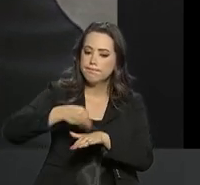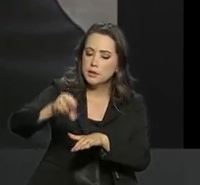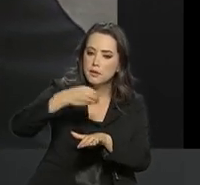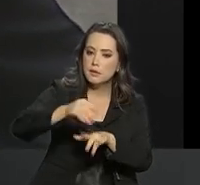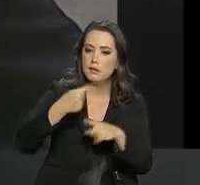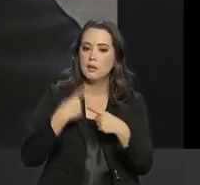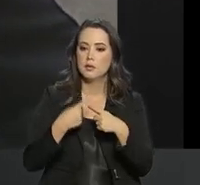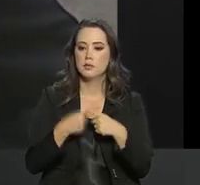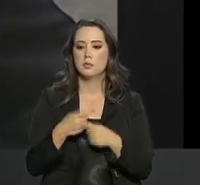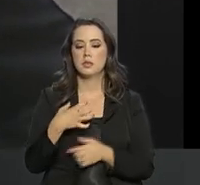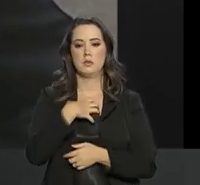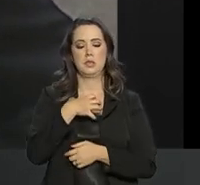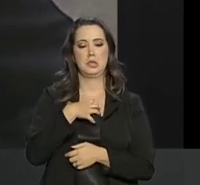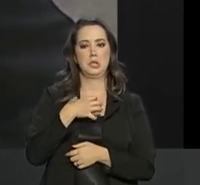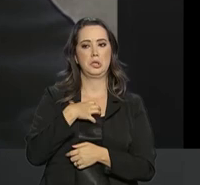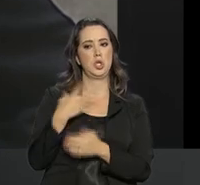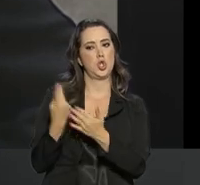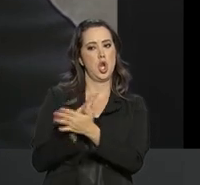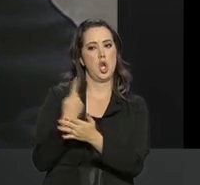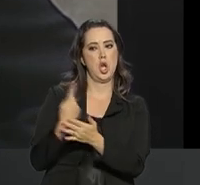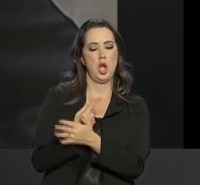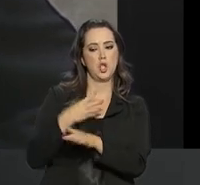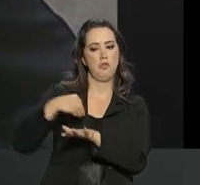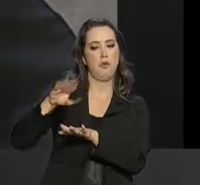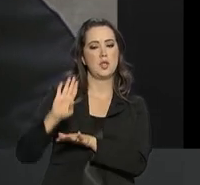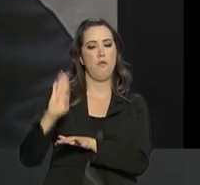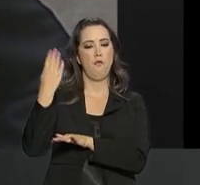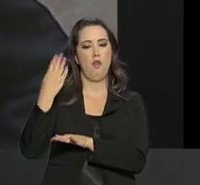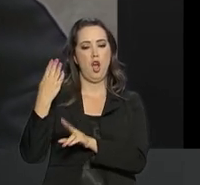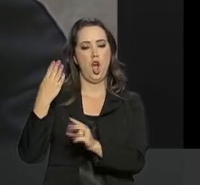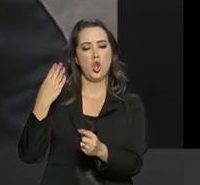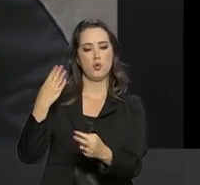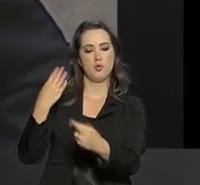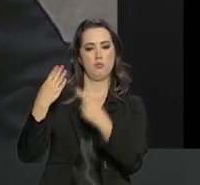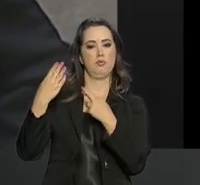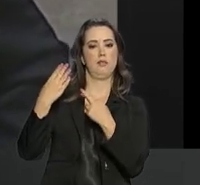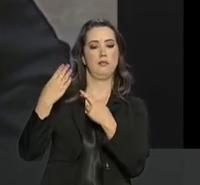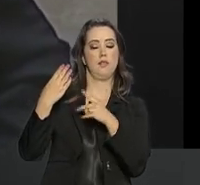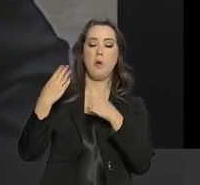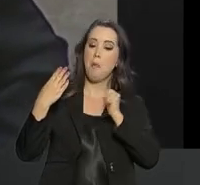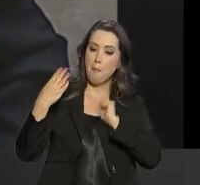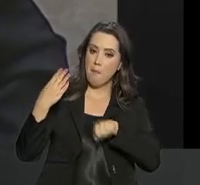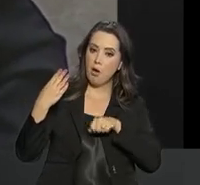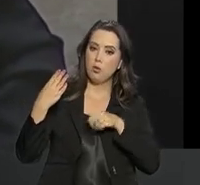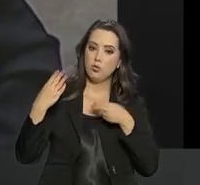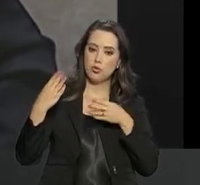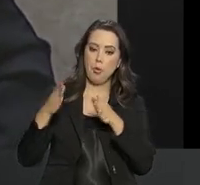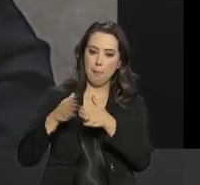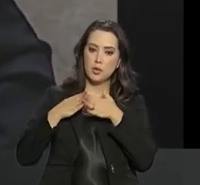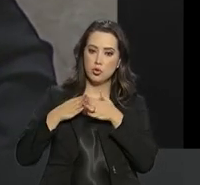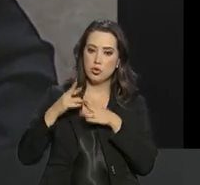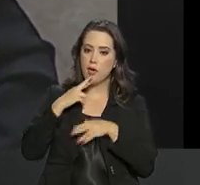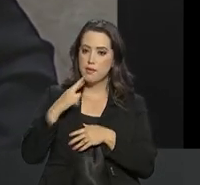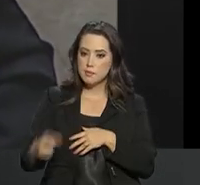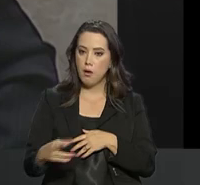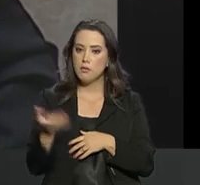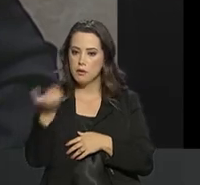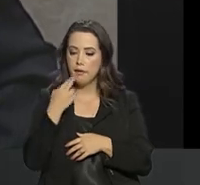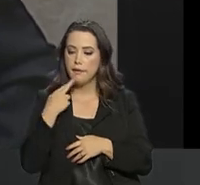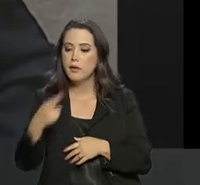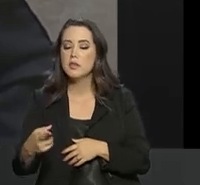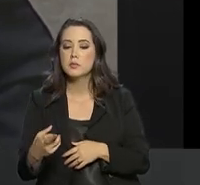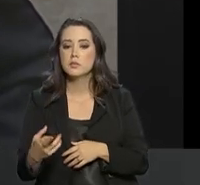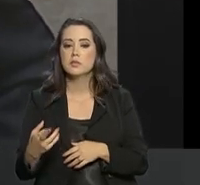se você se sente agredido por uma informação, por uma notícia, você tem o direito de pleitear a resposta. Para quê?